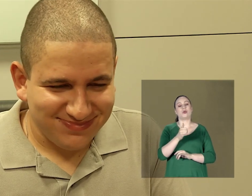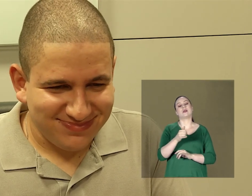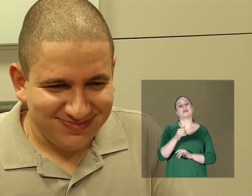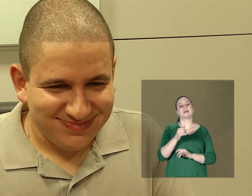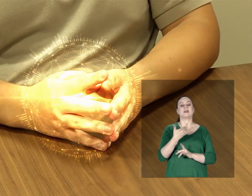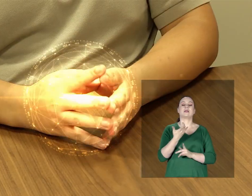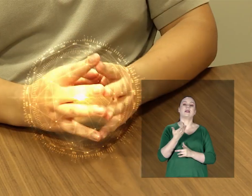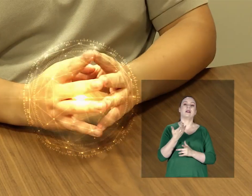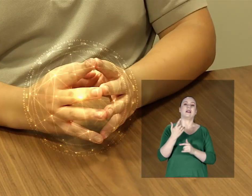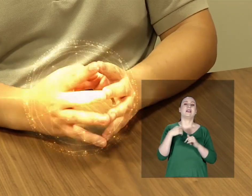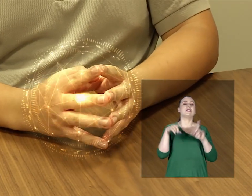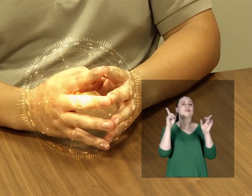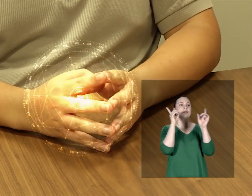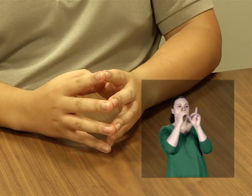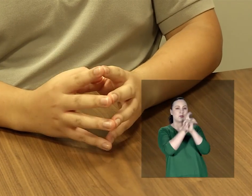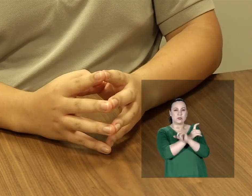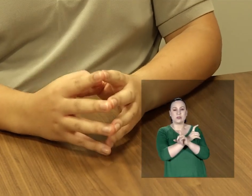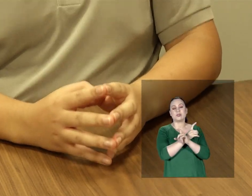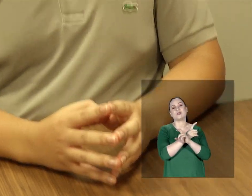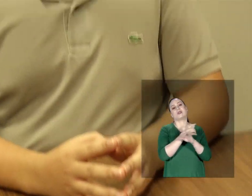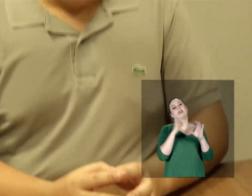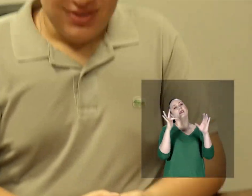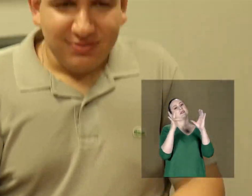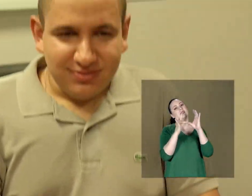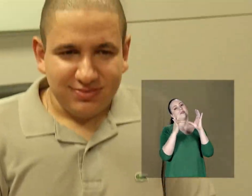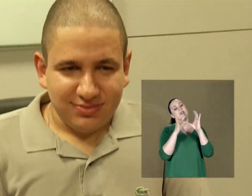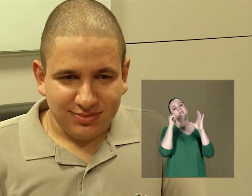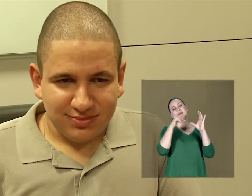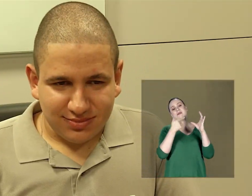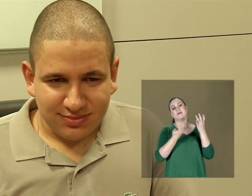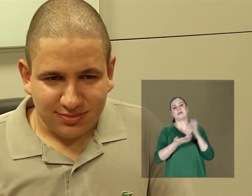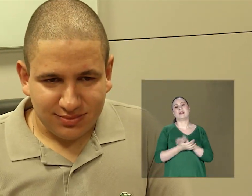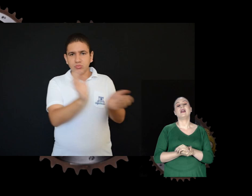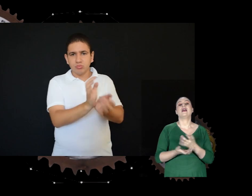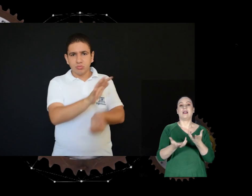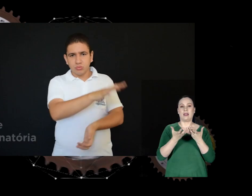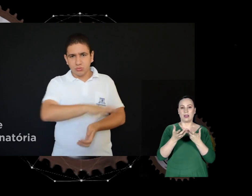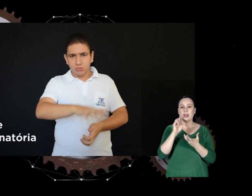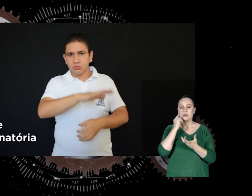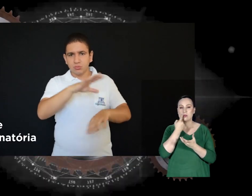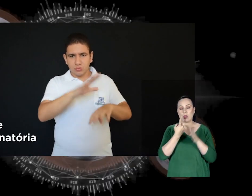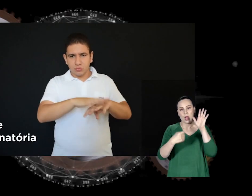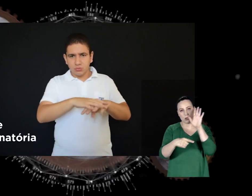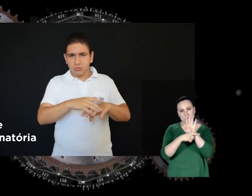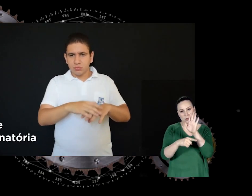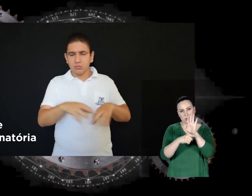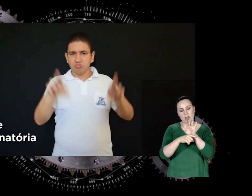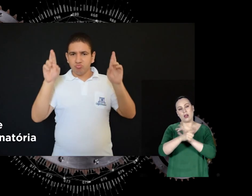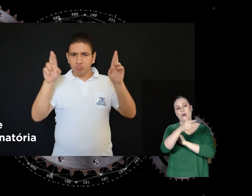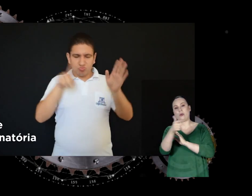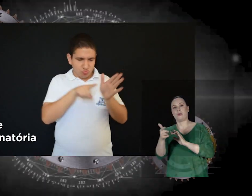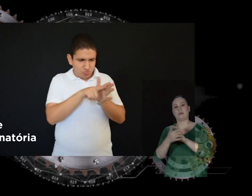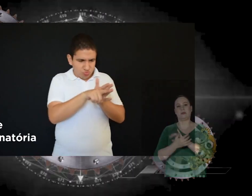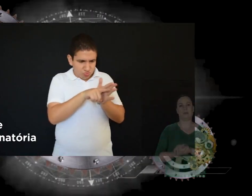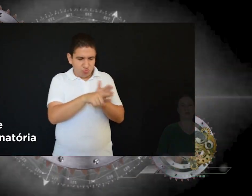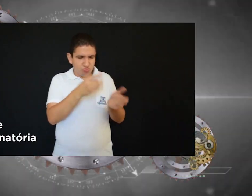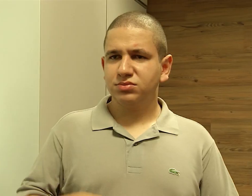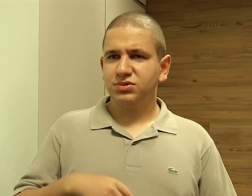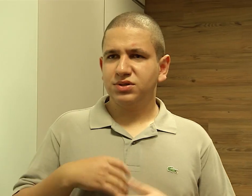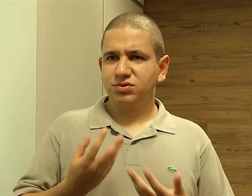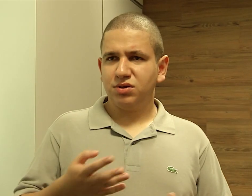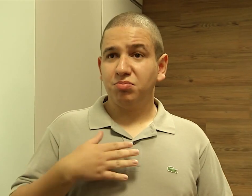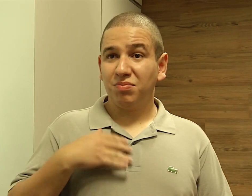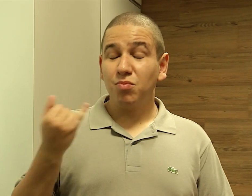pelo Cefete, ele teve dificuldades ao longo do curso e quer ajudar outros surdos a ampliarem o vocabulário.